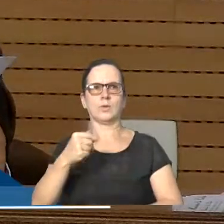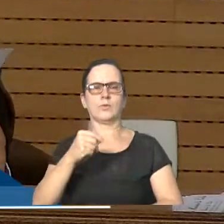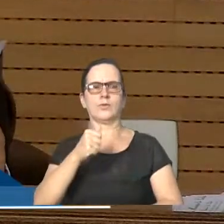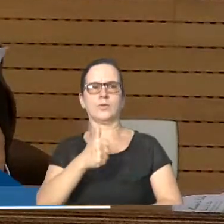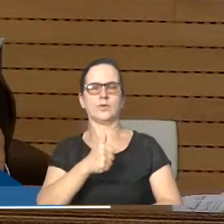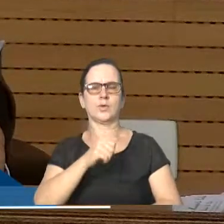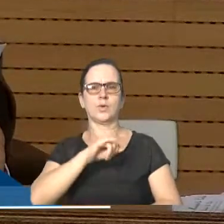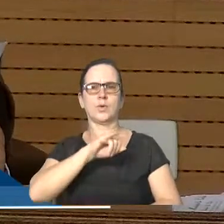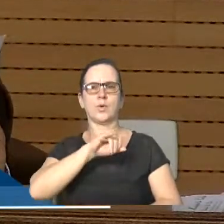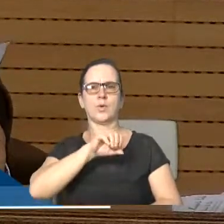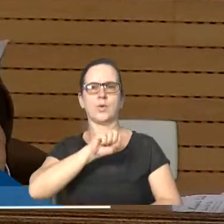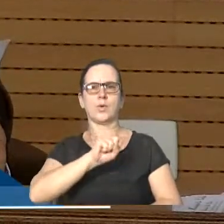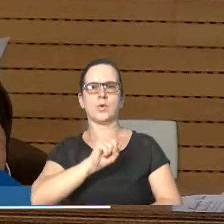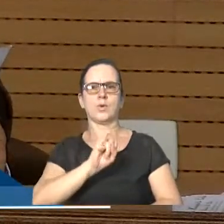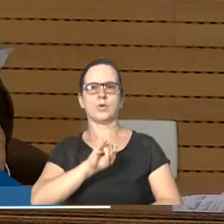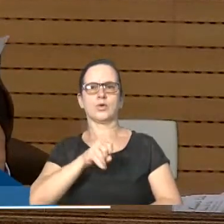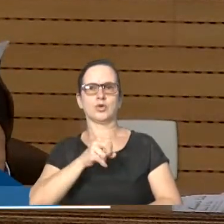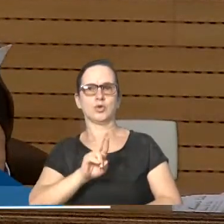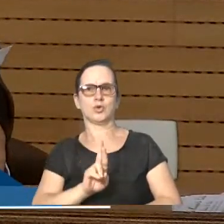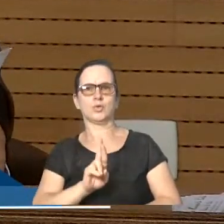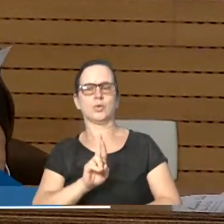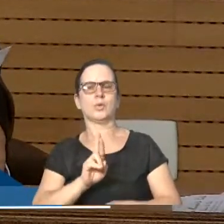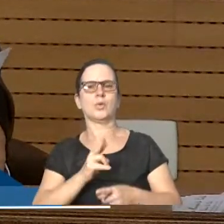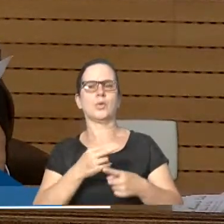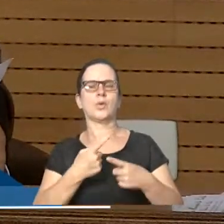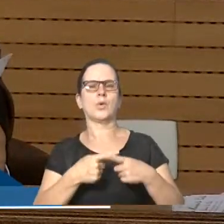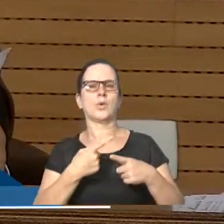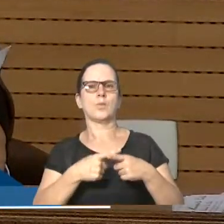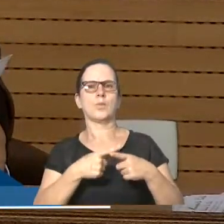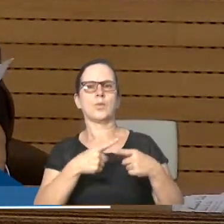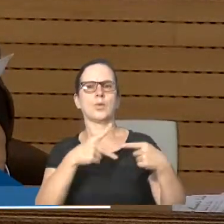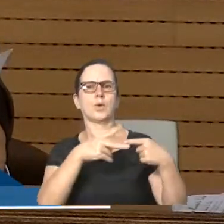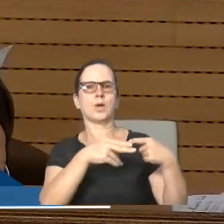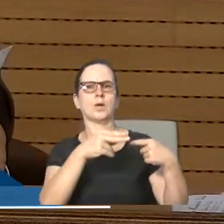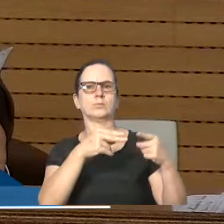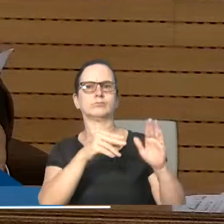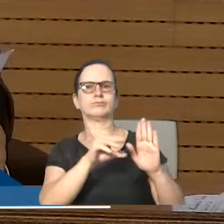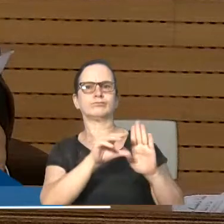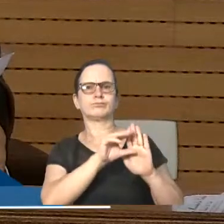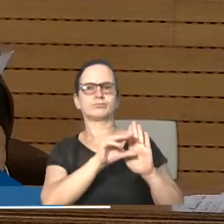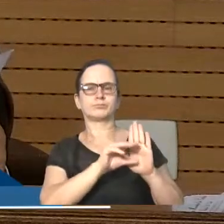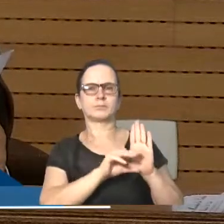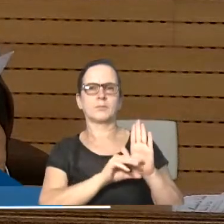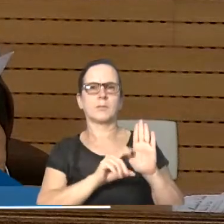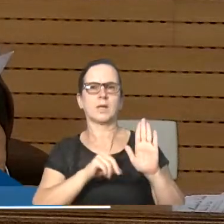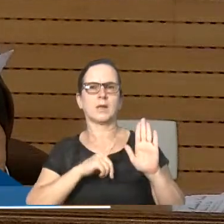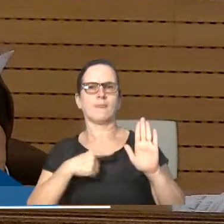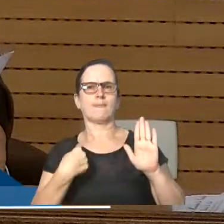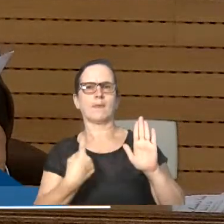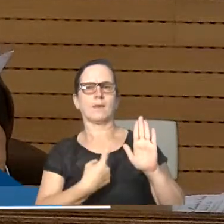194/2021, CJUR. As folhas 2 e 4 encontram-se as razões do veto aposto, que